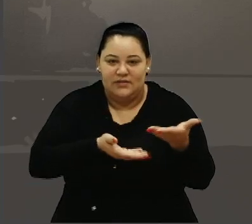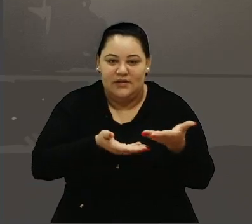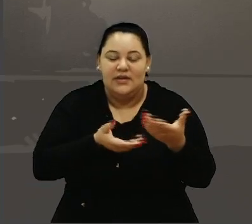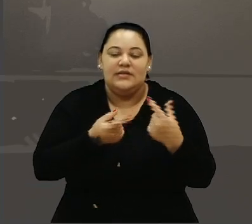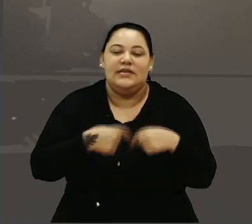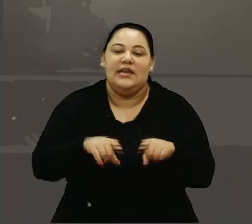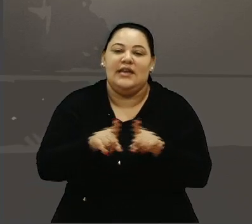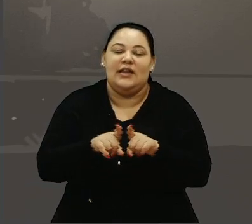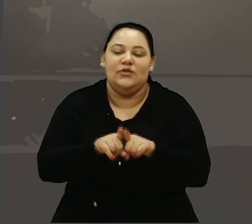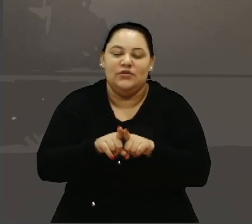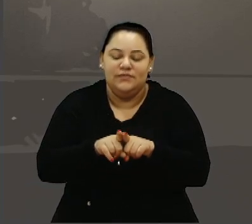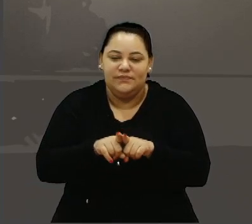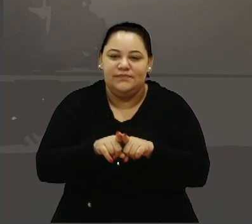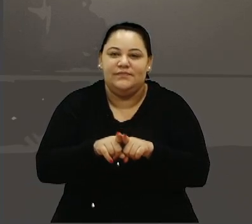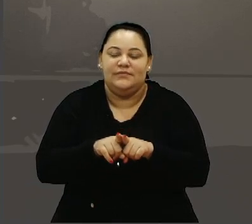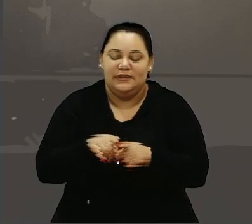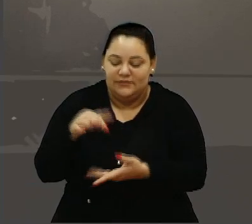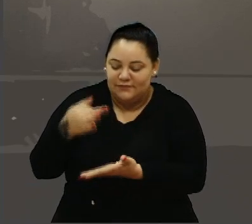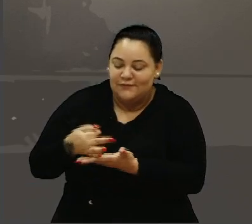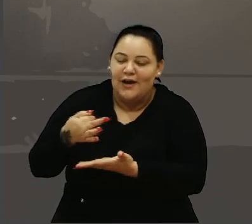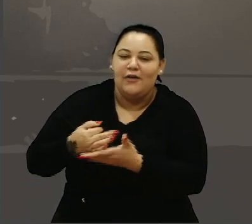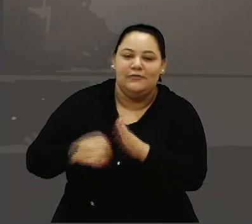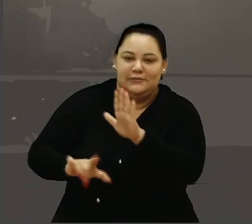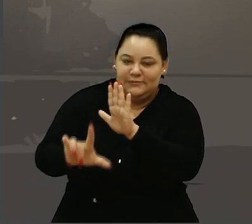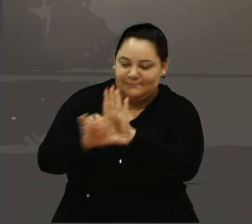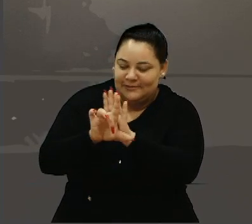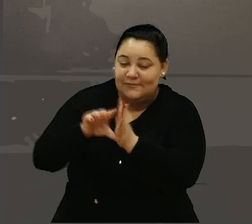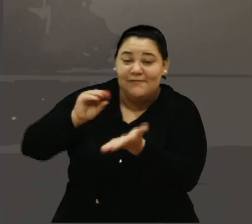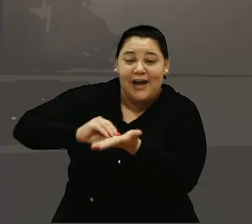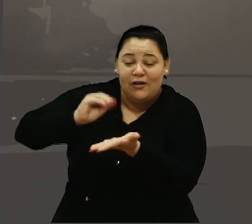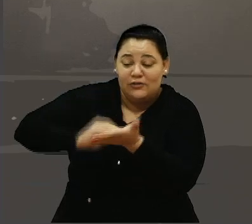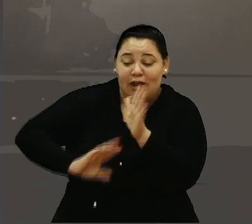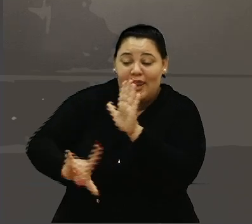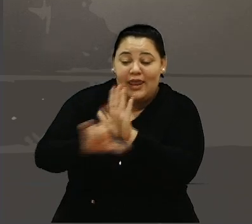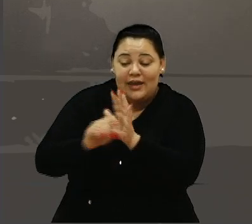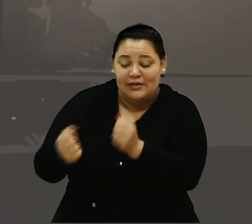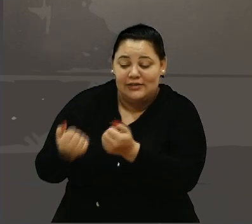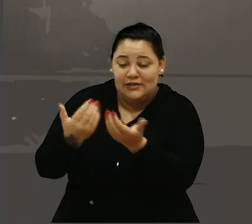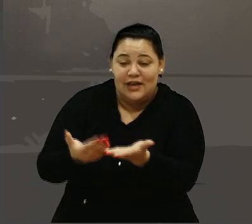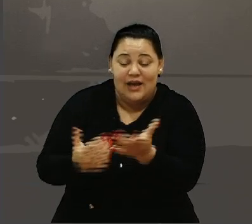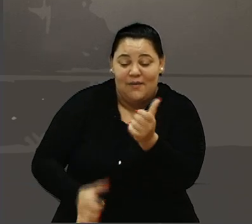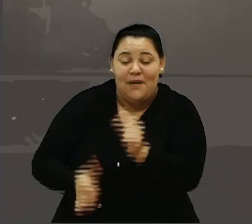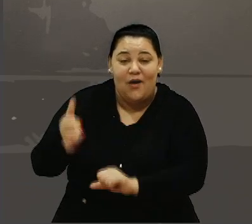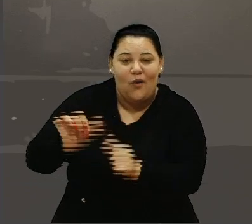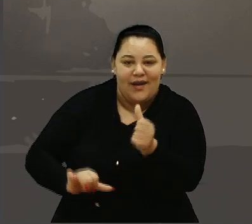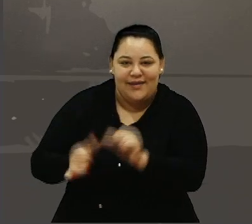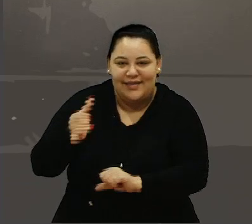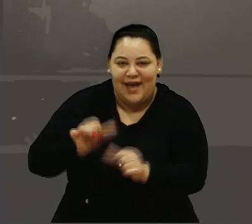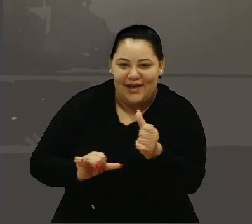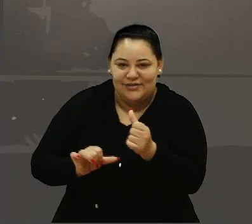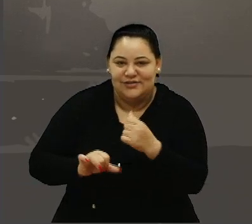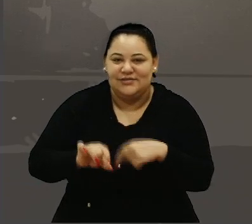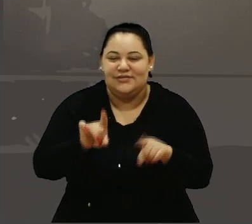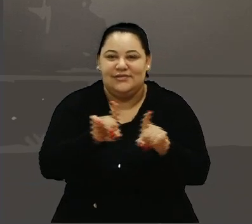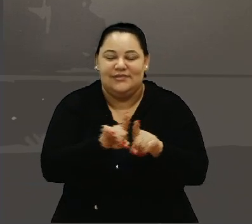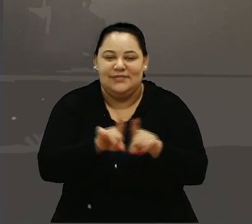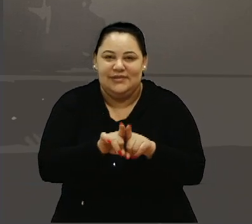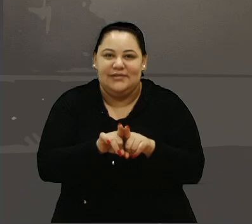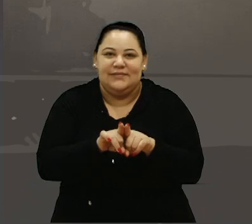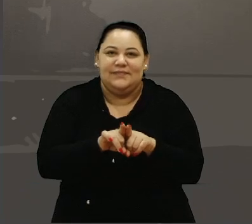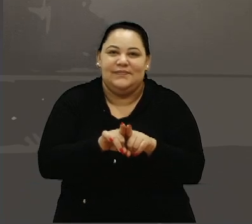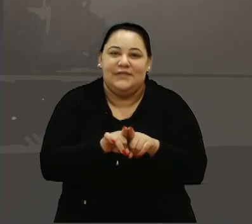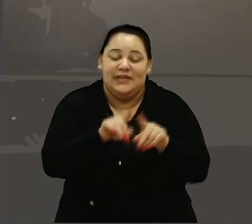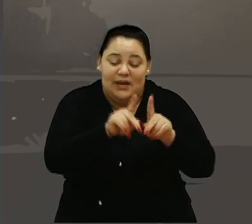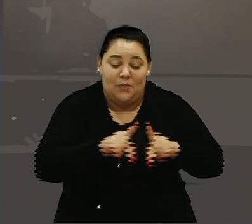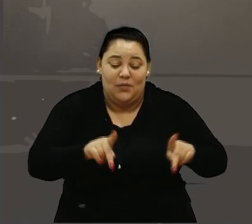nos faltam leis que garantam uma qualidade efetiva de vida dessa